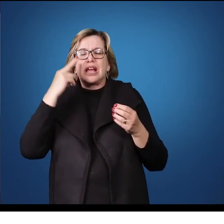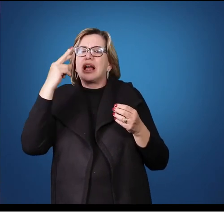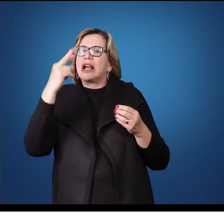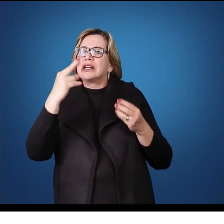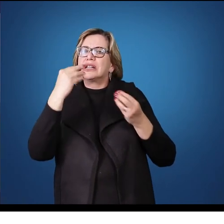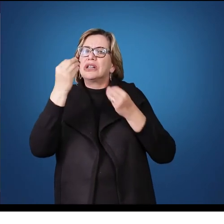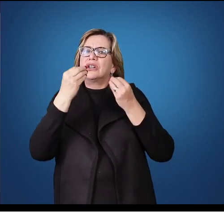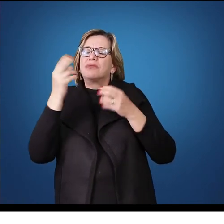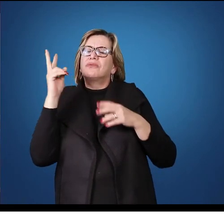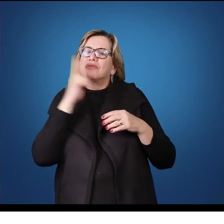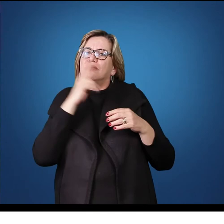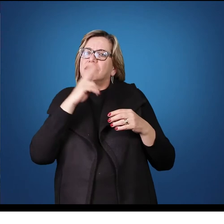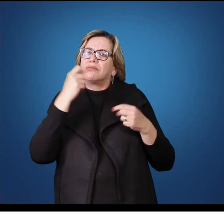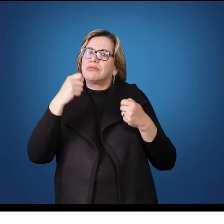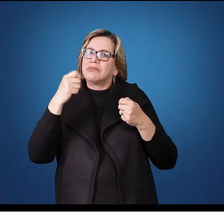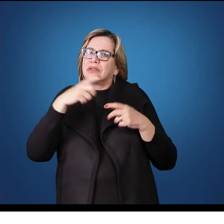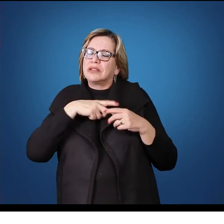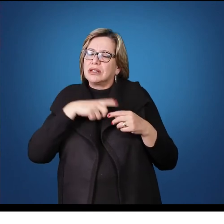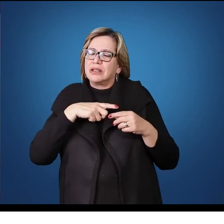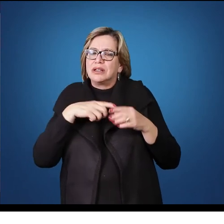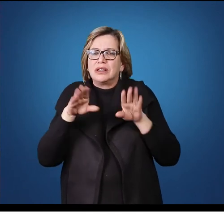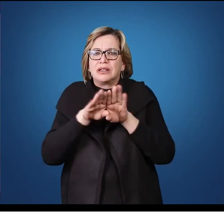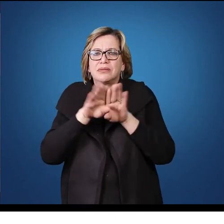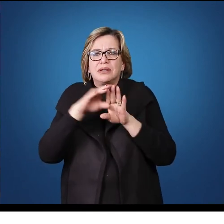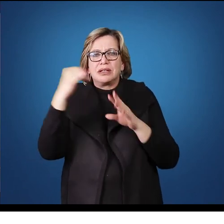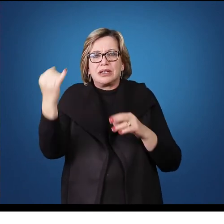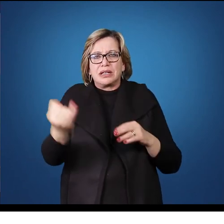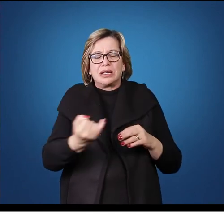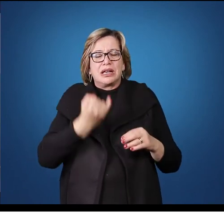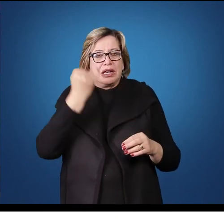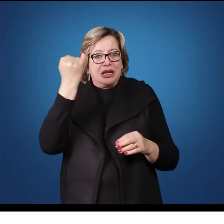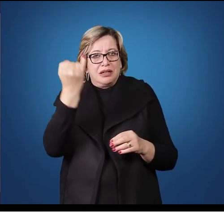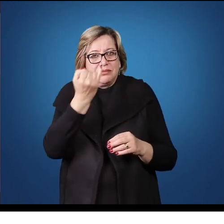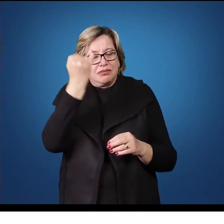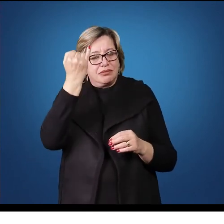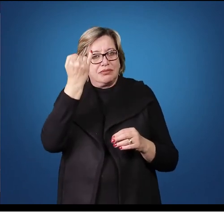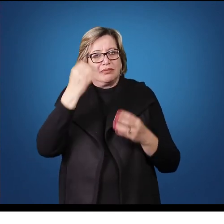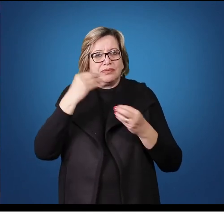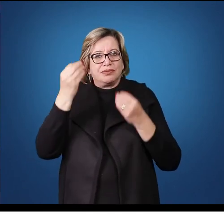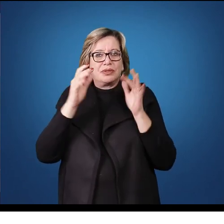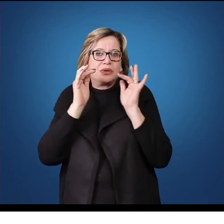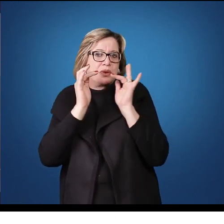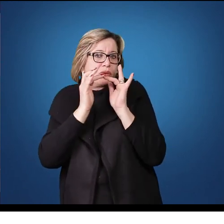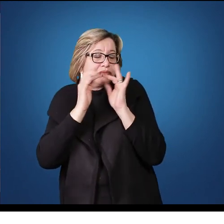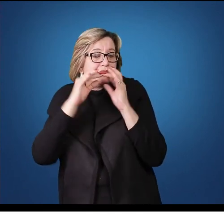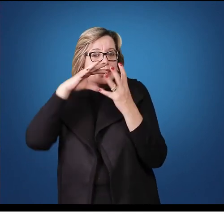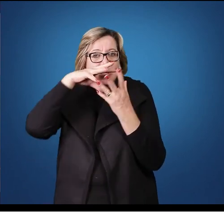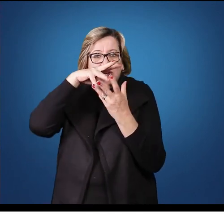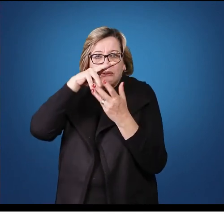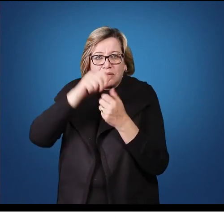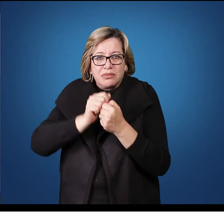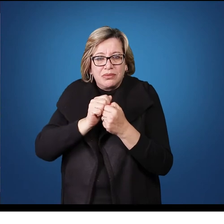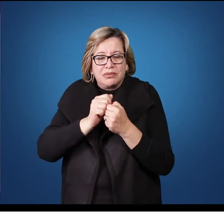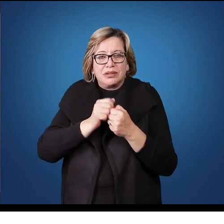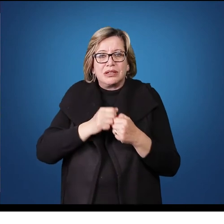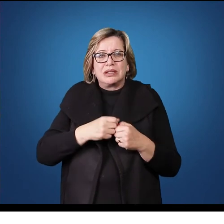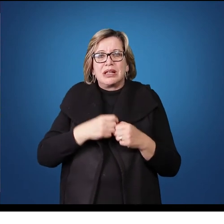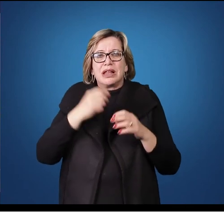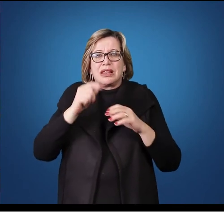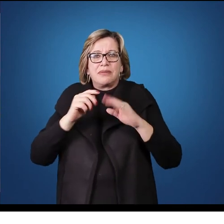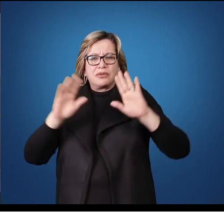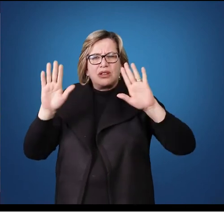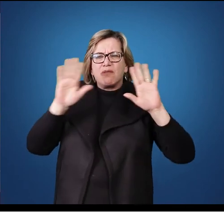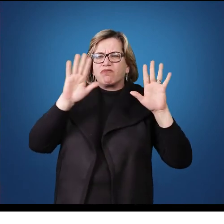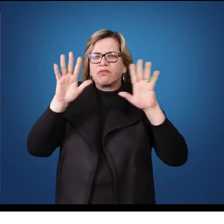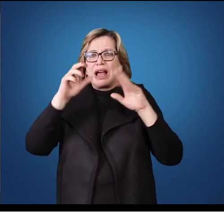fazer esse movimento. É importante também no saque por cima o contato com a bola. Enquanto no ataque nós fazemos